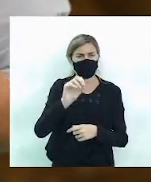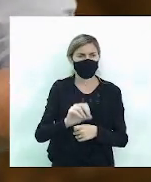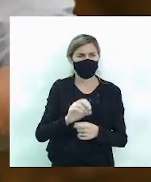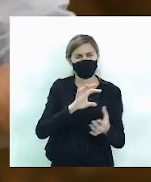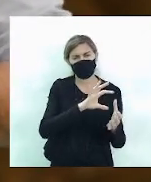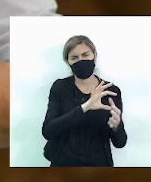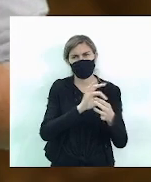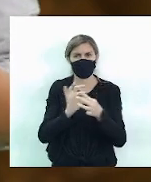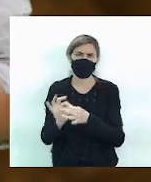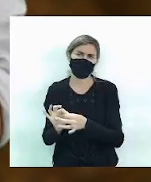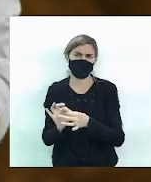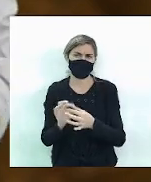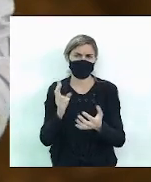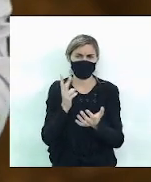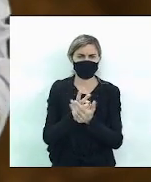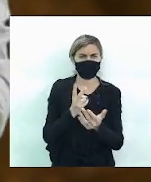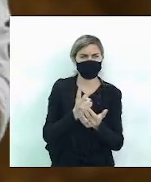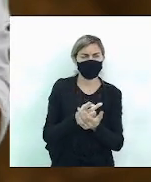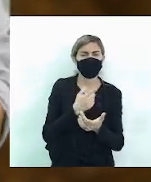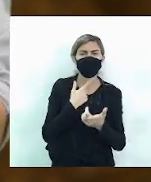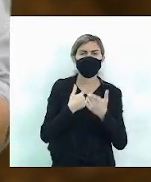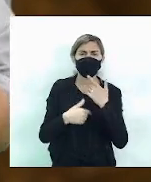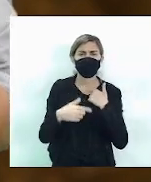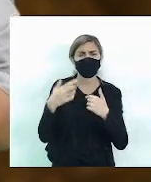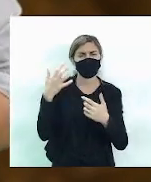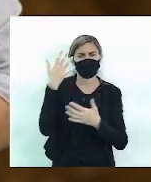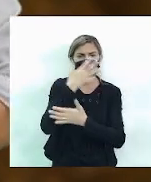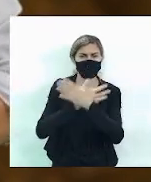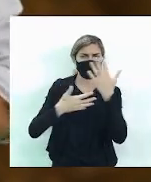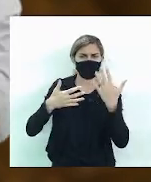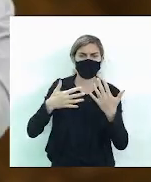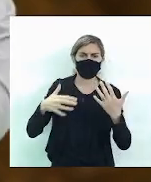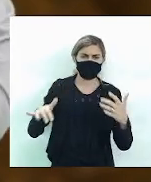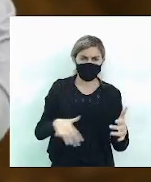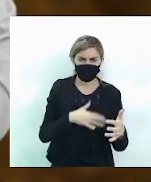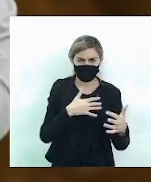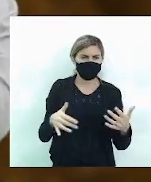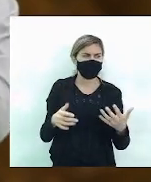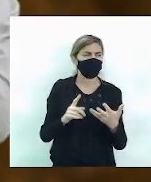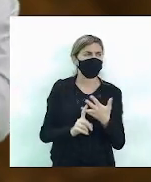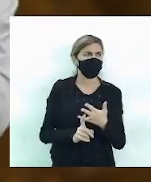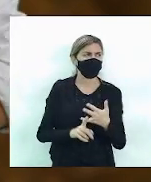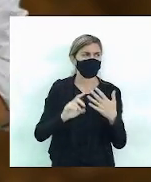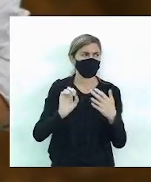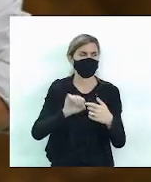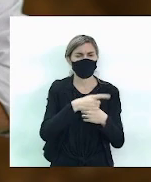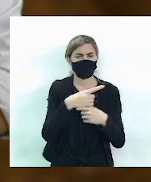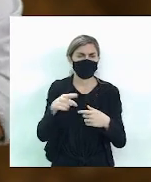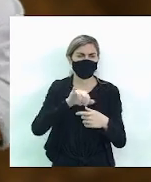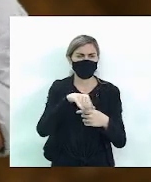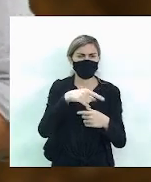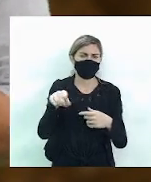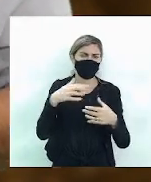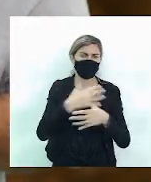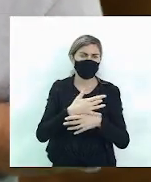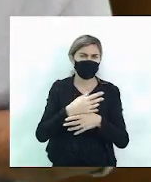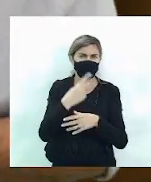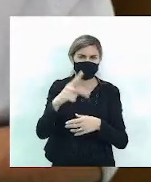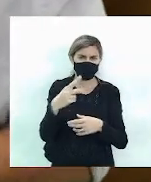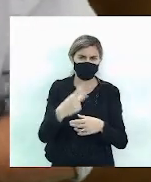que sempre teve vontade de cantar e tocar, né, no São João da cidade dele, em